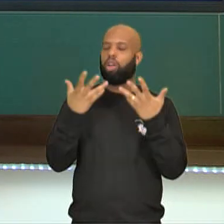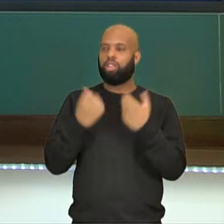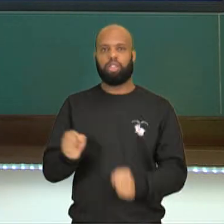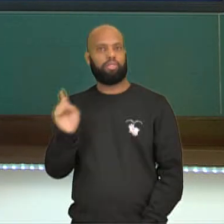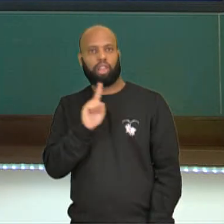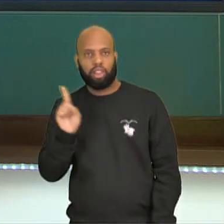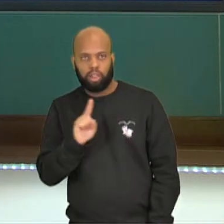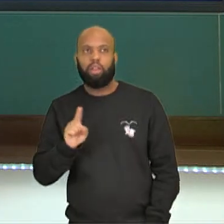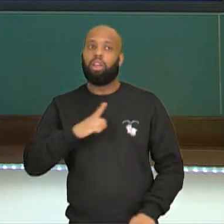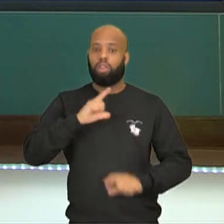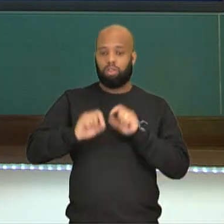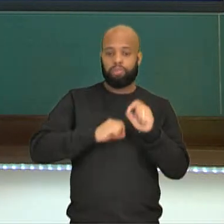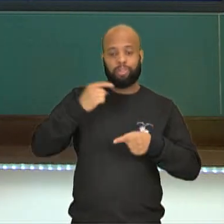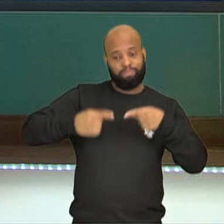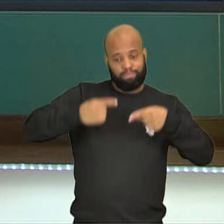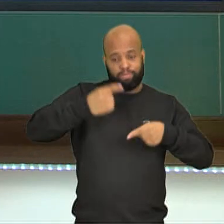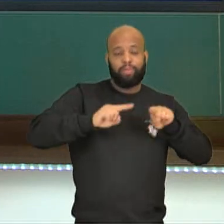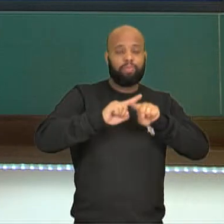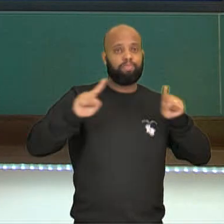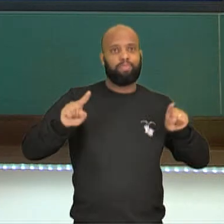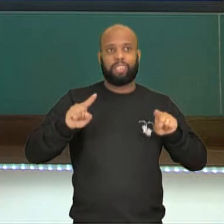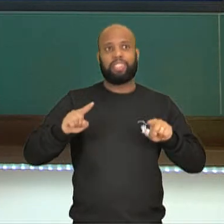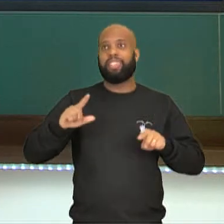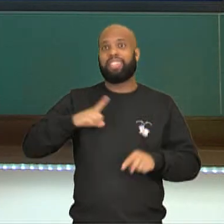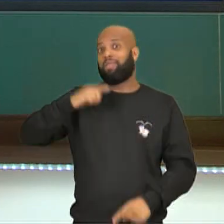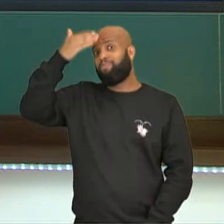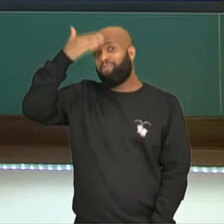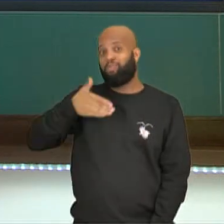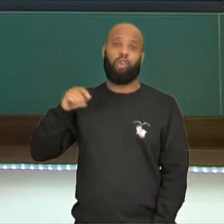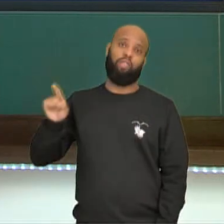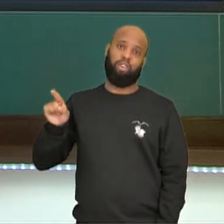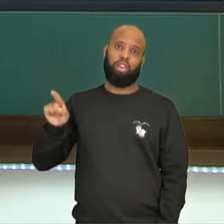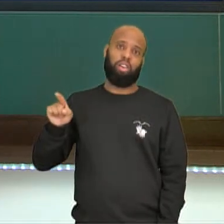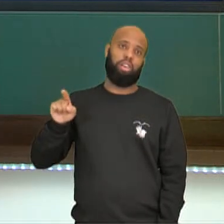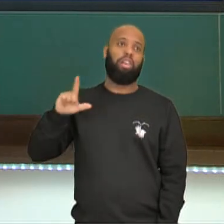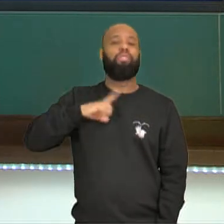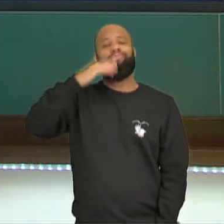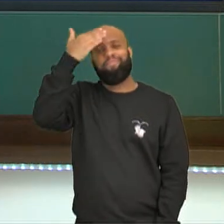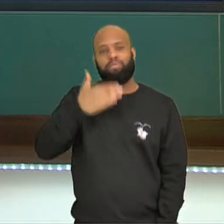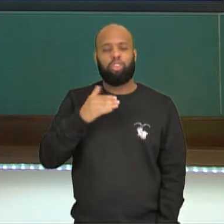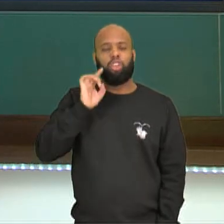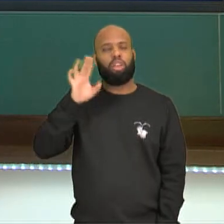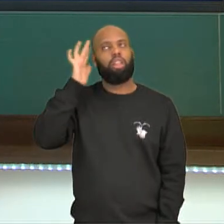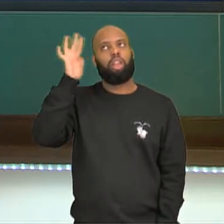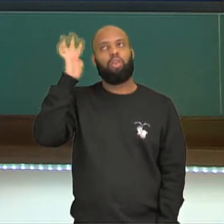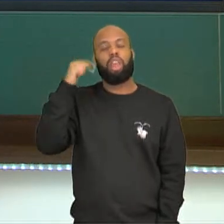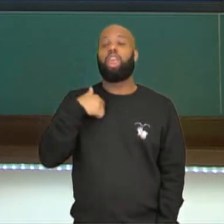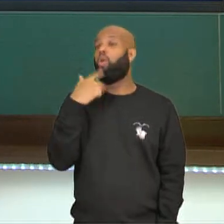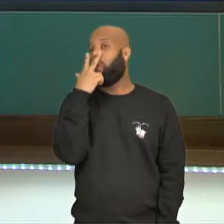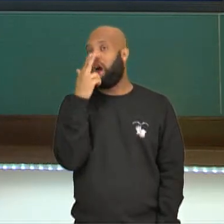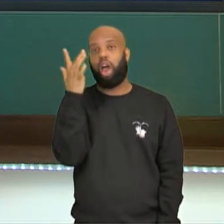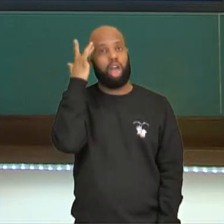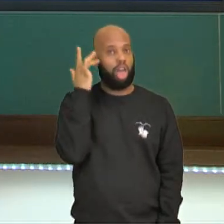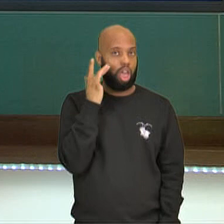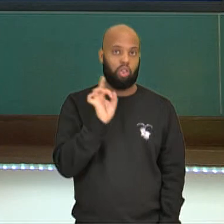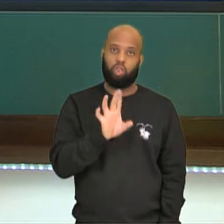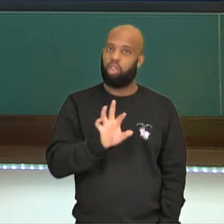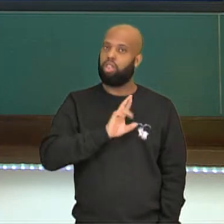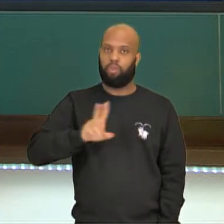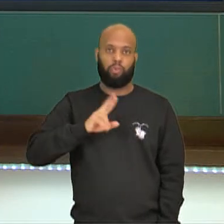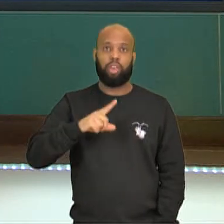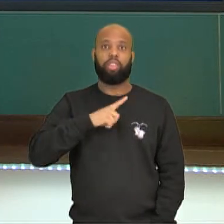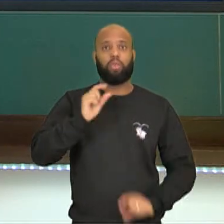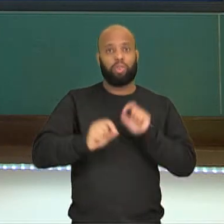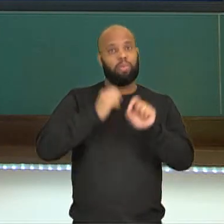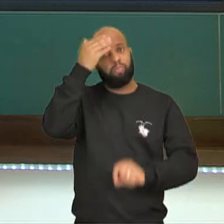polêmico, mas assim, inquestionável, gente. Não é mais teoria assim, como diz